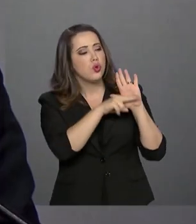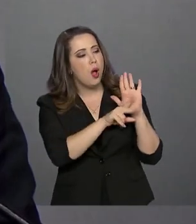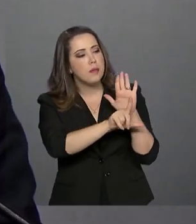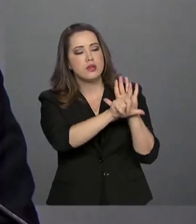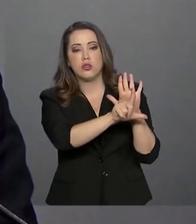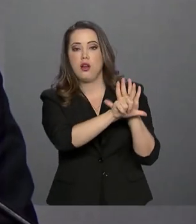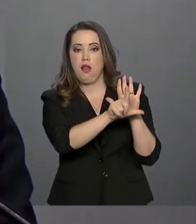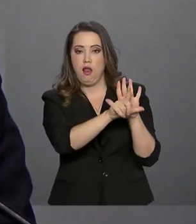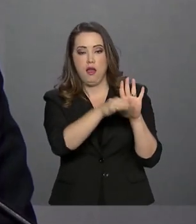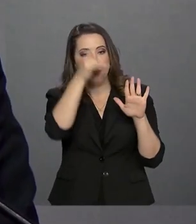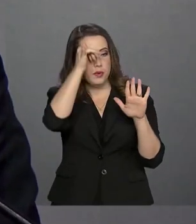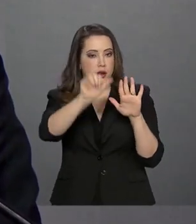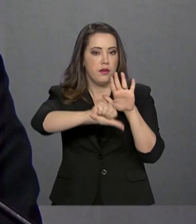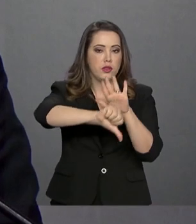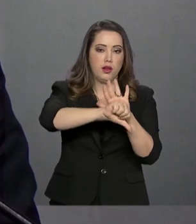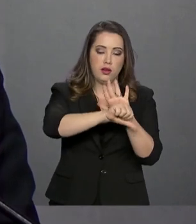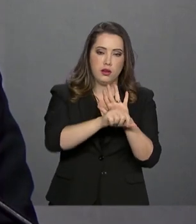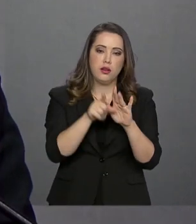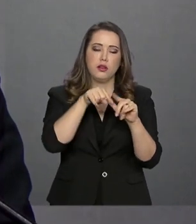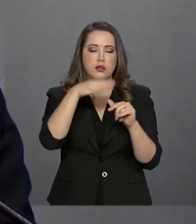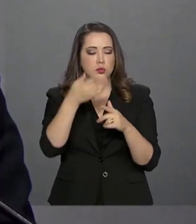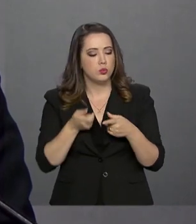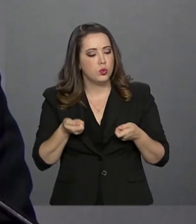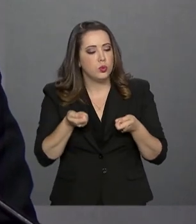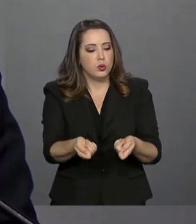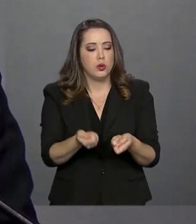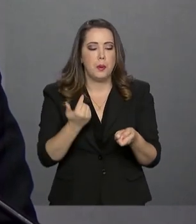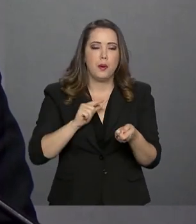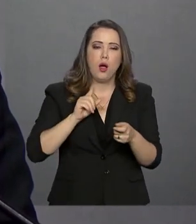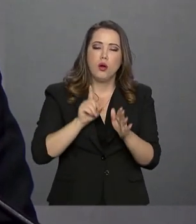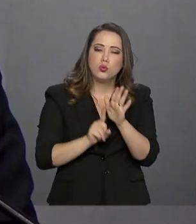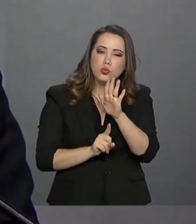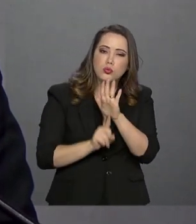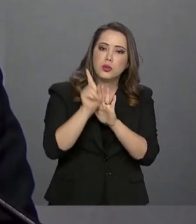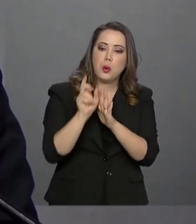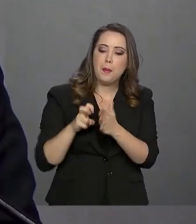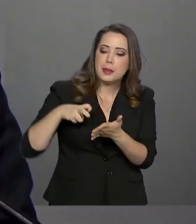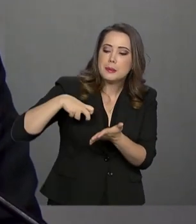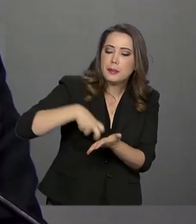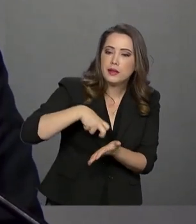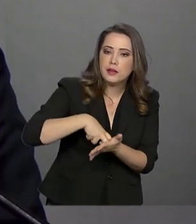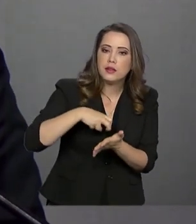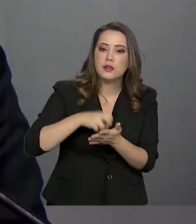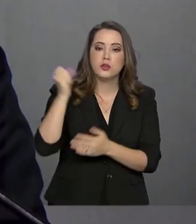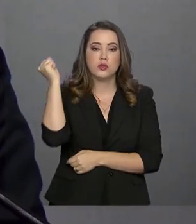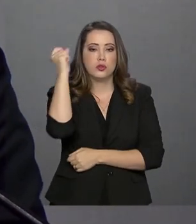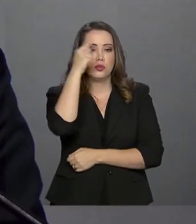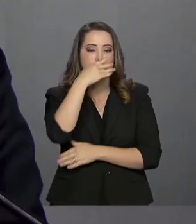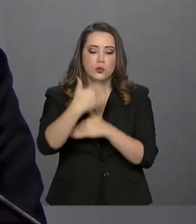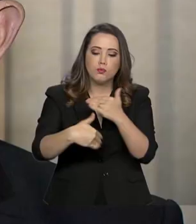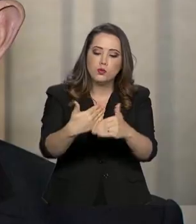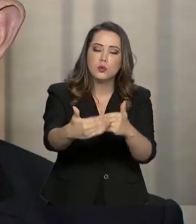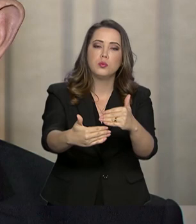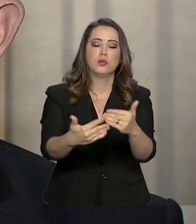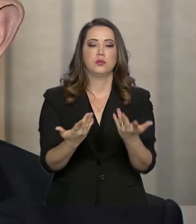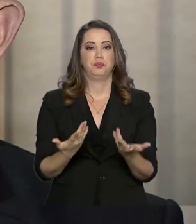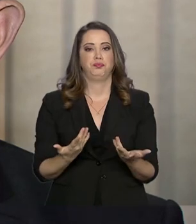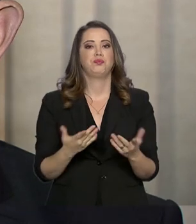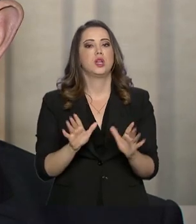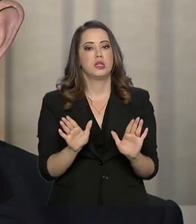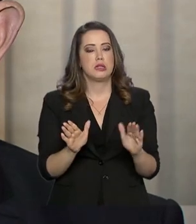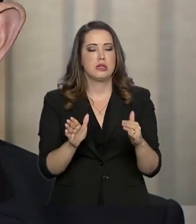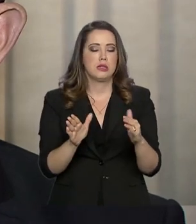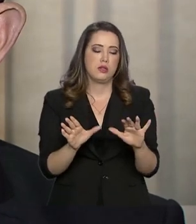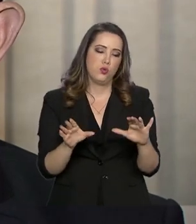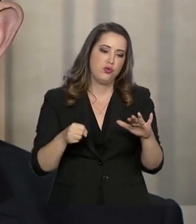que endurece as punições para crimes hediondos, aumentando as penas e dificultando a progressão de regime. O texto foi